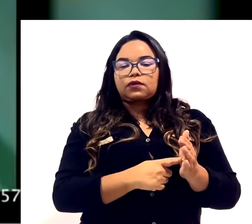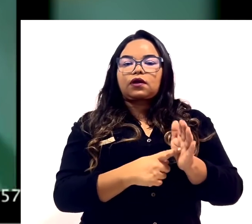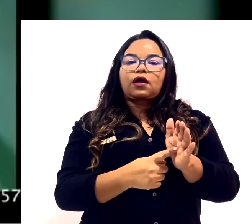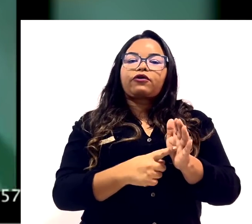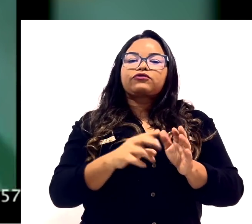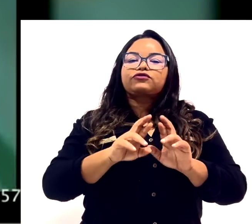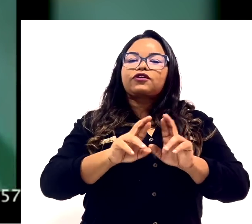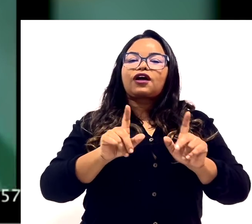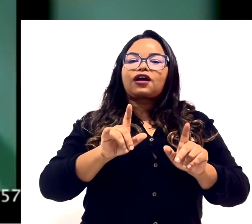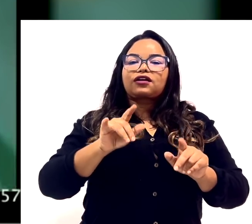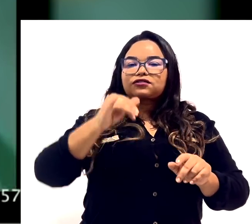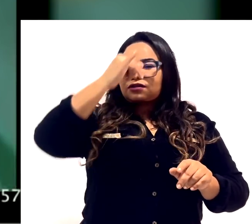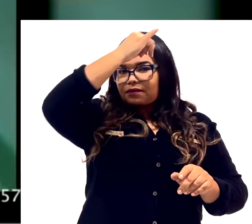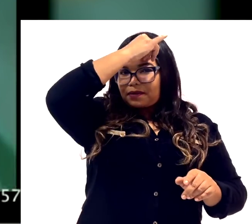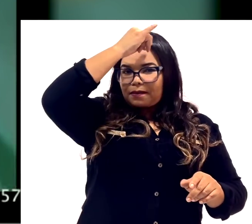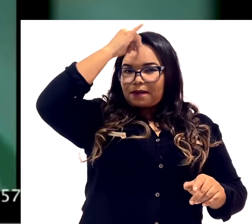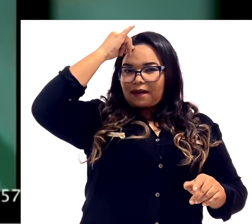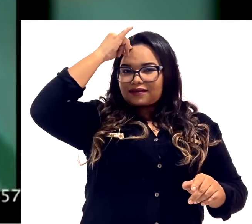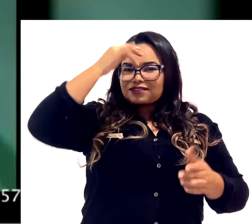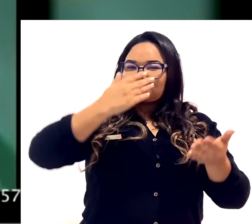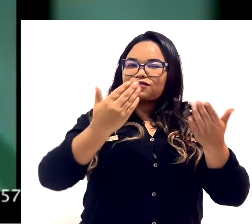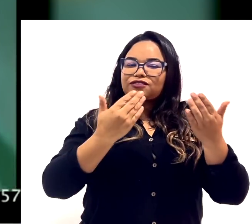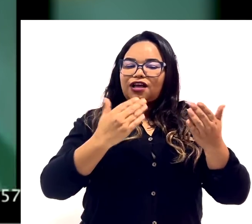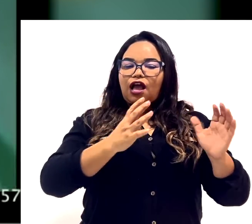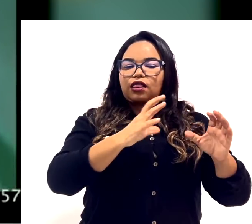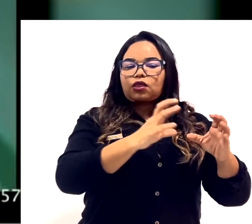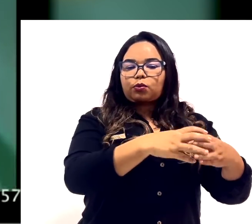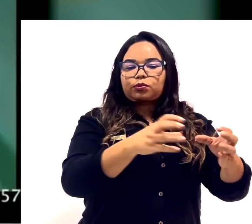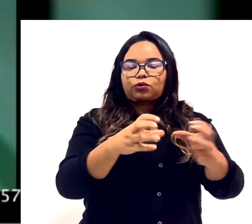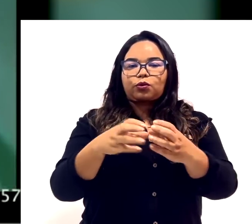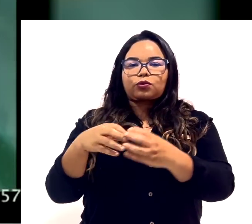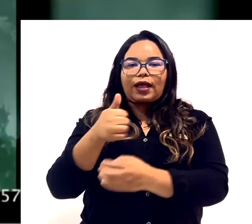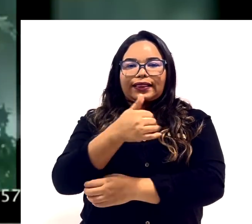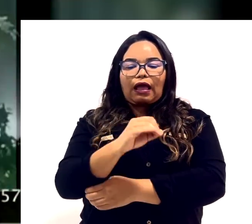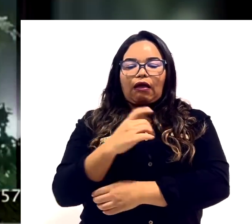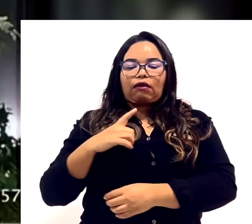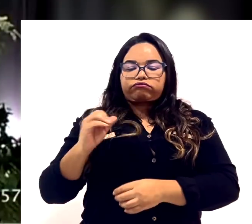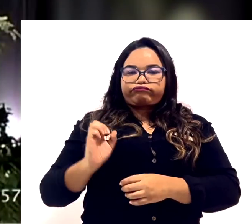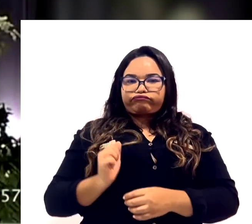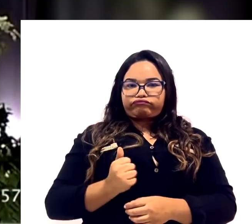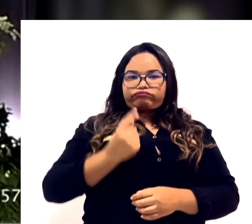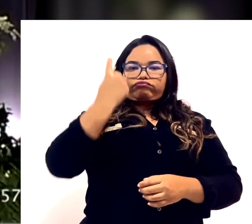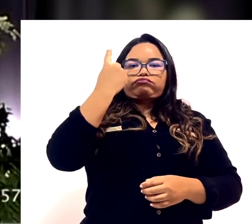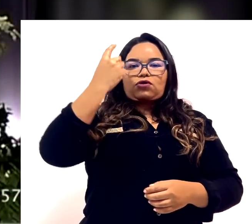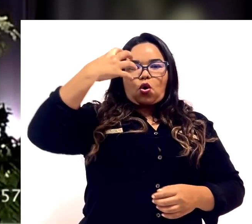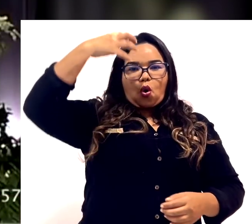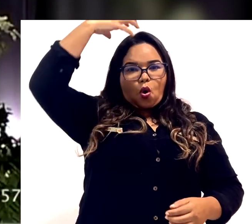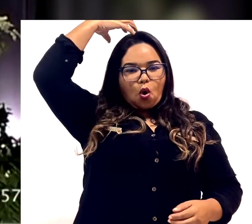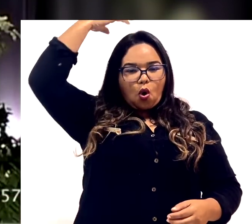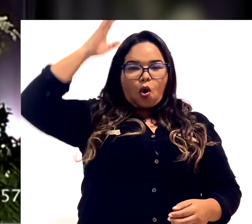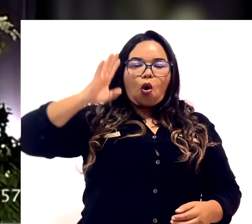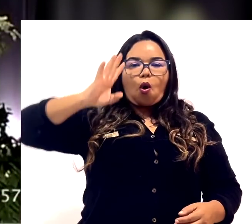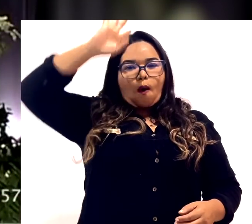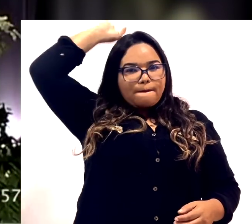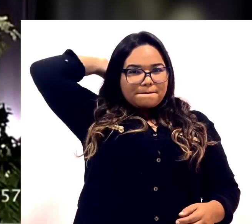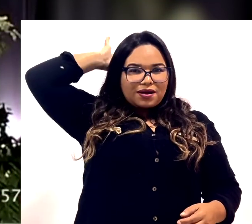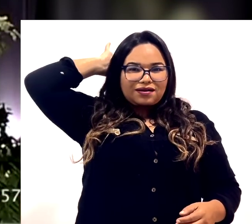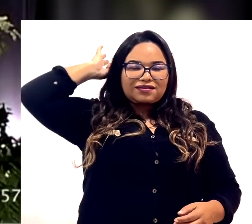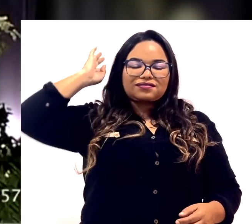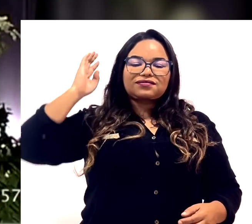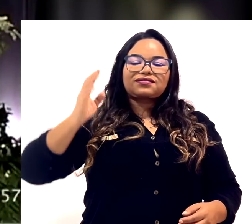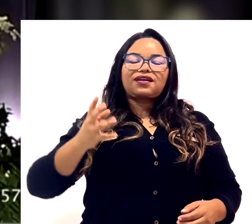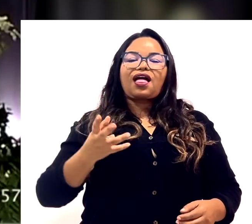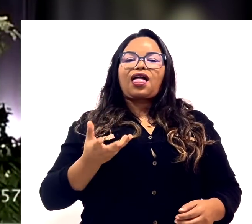dos primeiros. Nós vemos que é isto que Roma diz. Sim, nós somos diferentes, pois agora somos um poder religioso que exerce